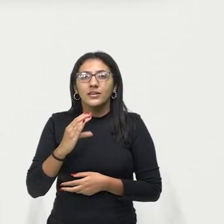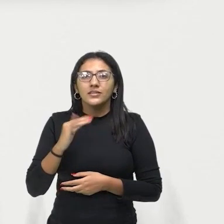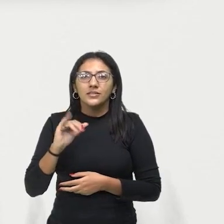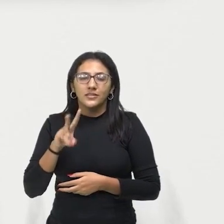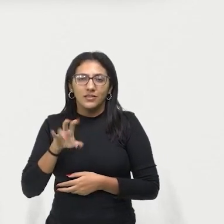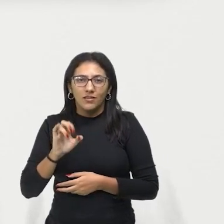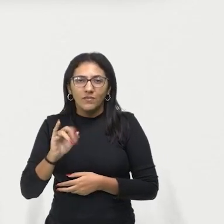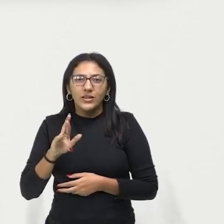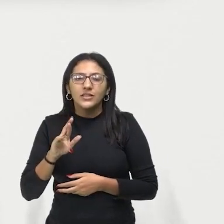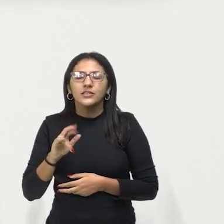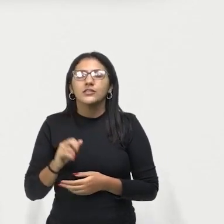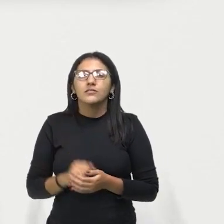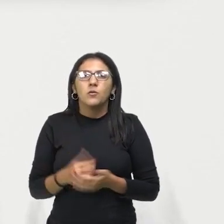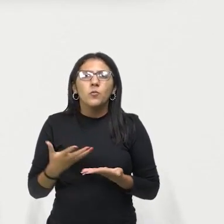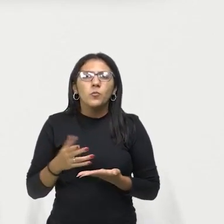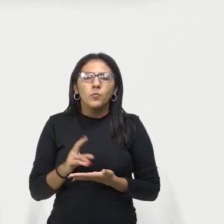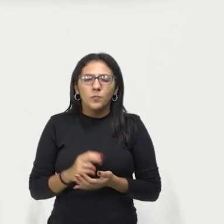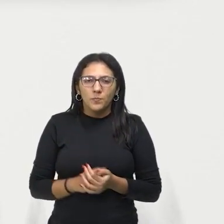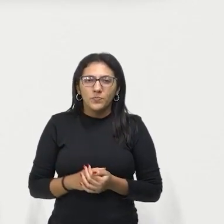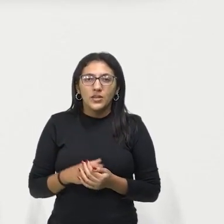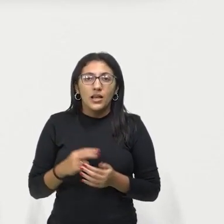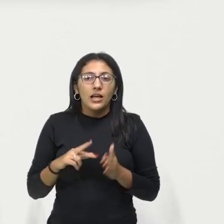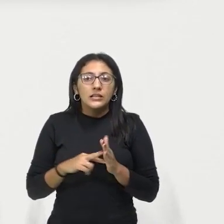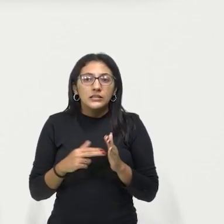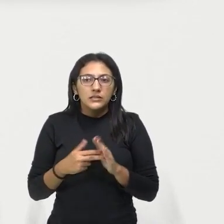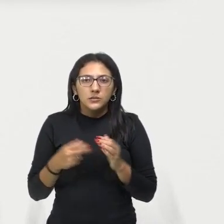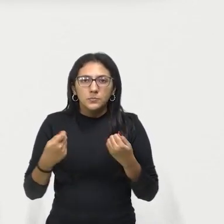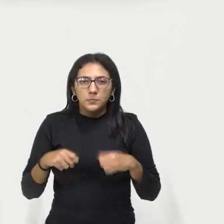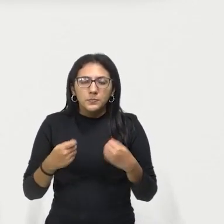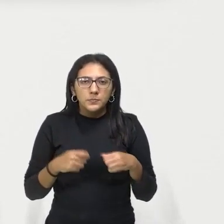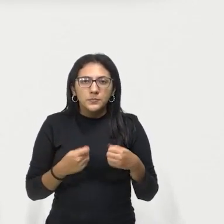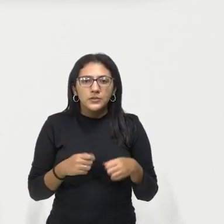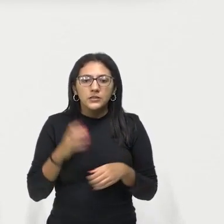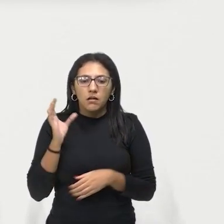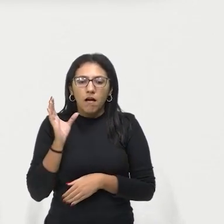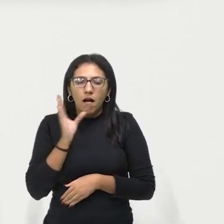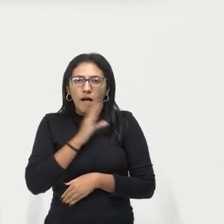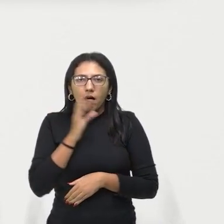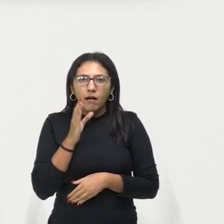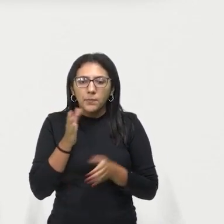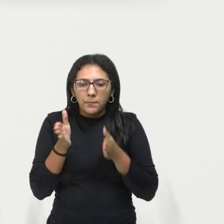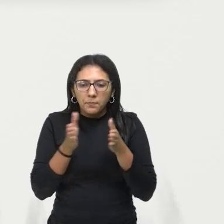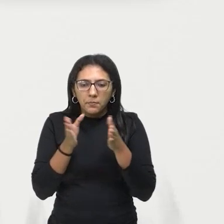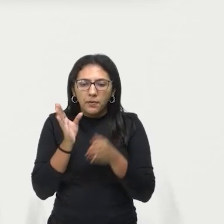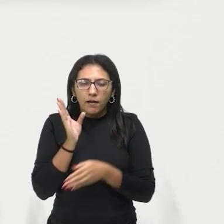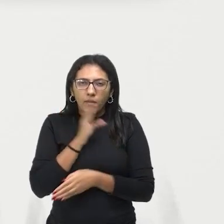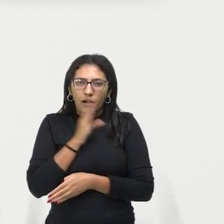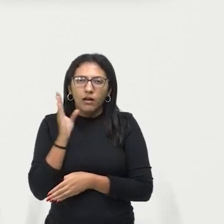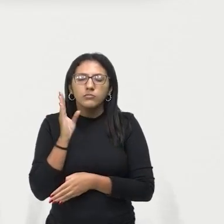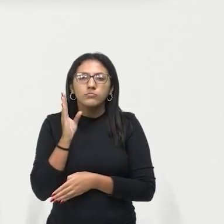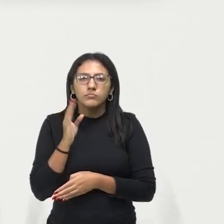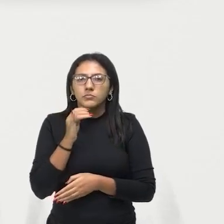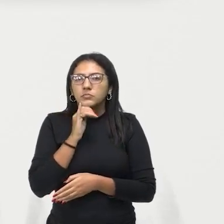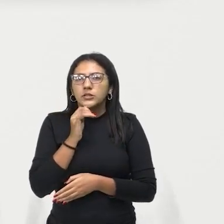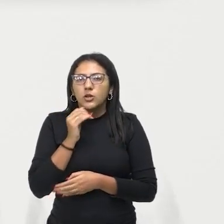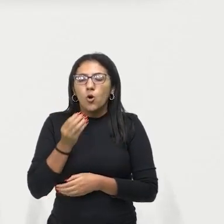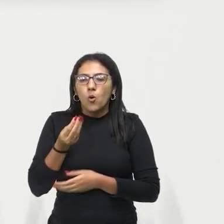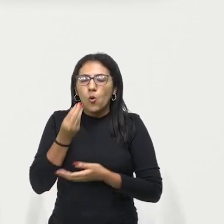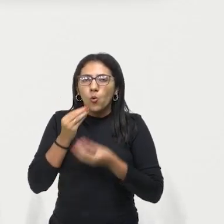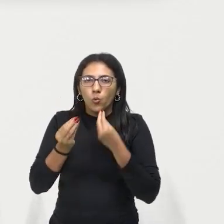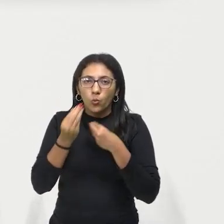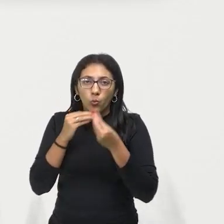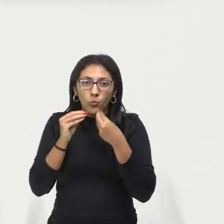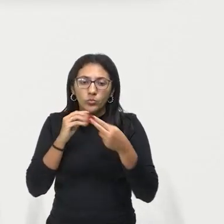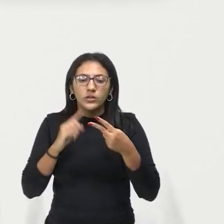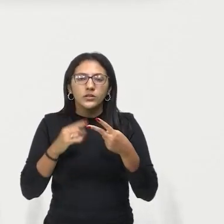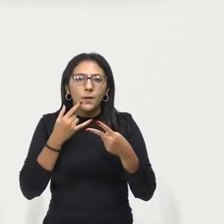aqueles não duráveis. O que são eles? São os perecíveis. Aqueles que têm seu uso que deve ser